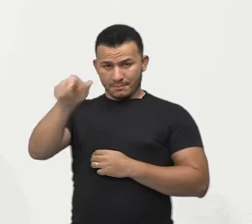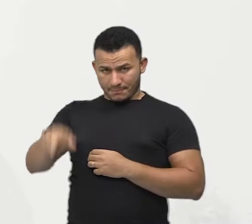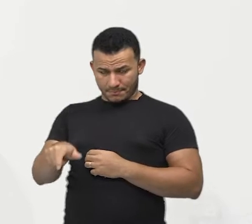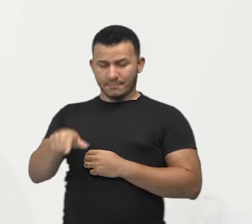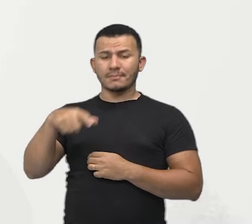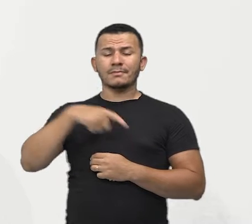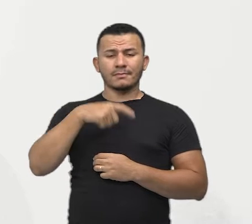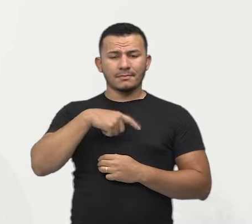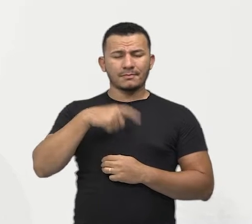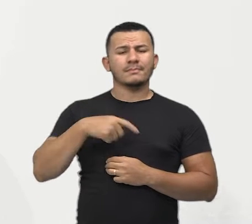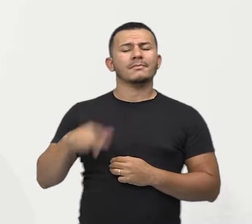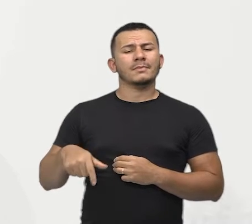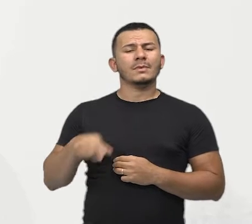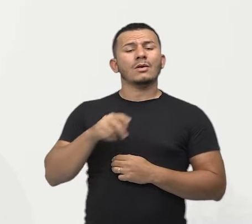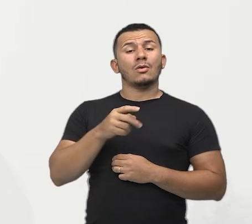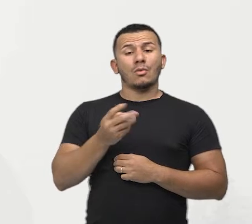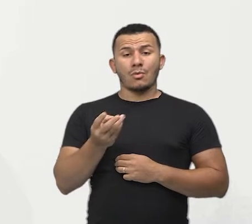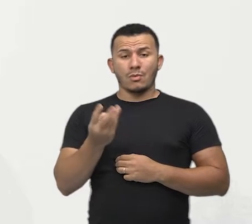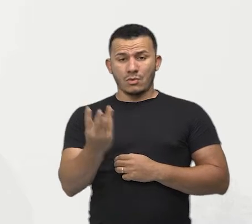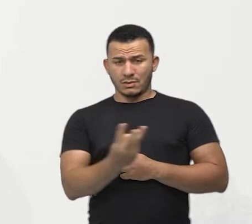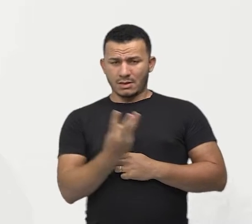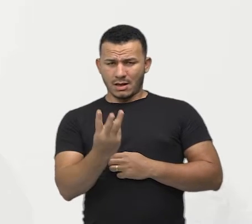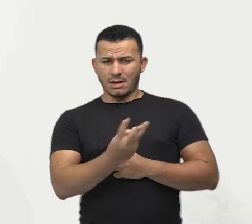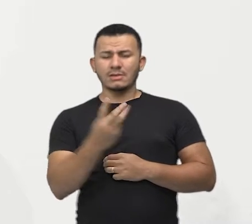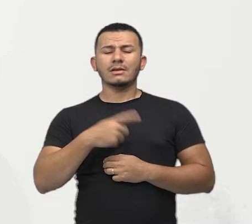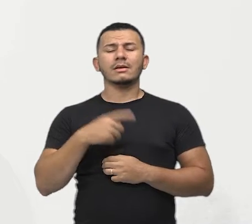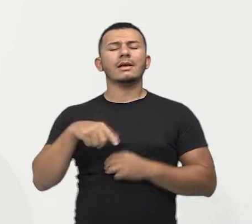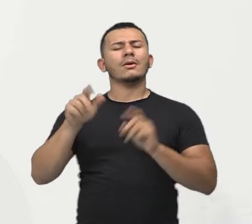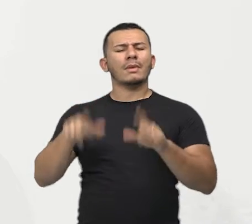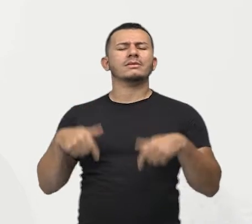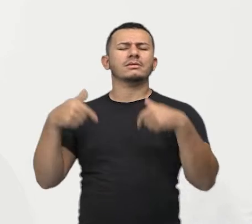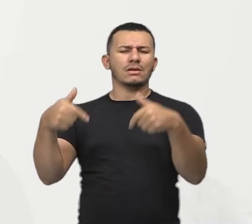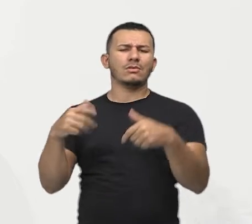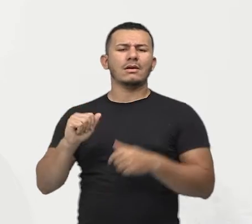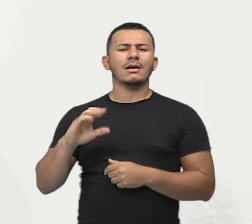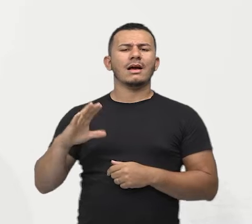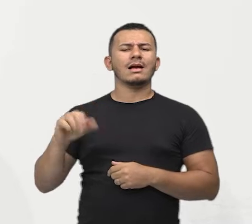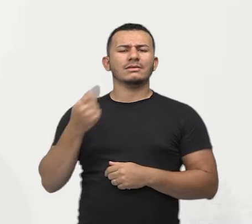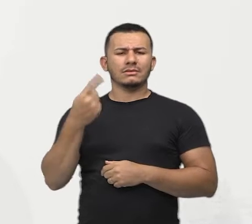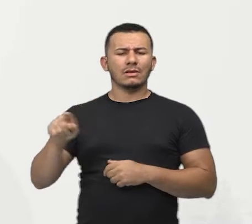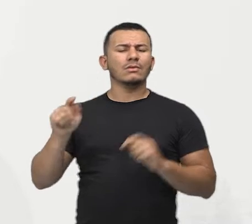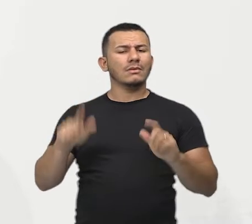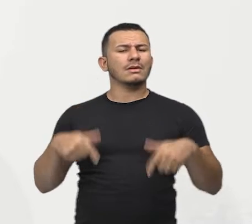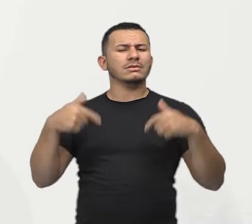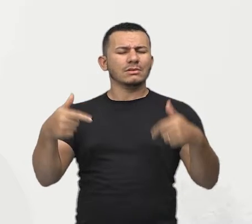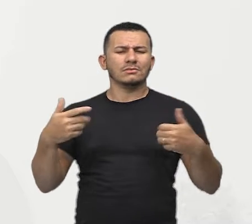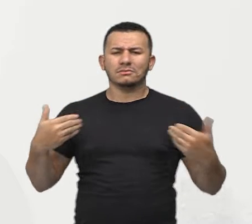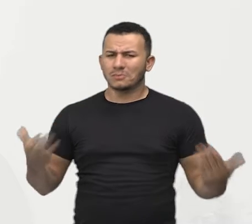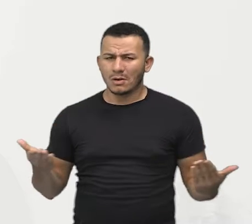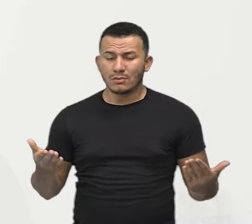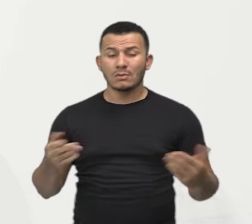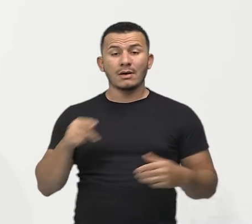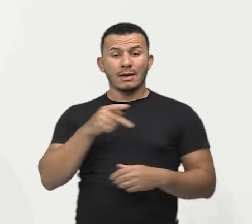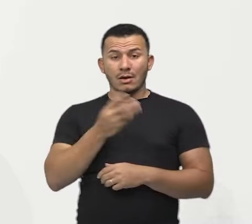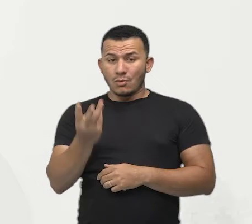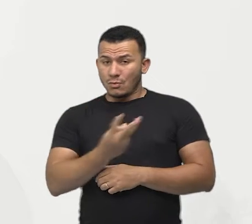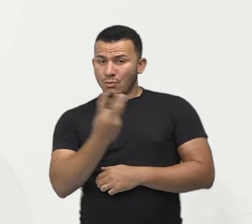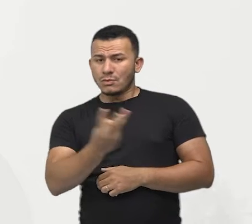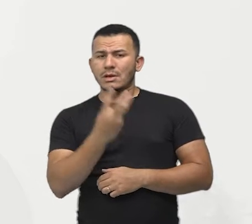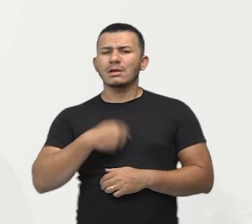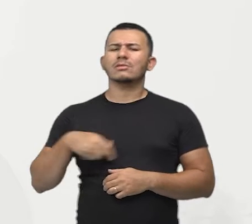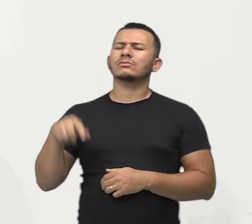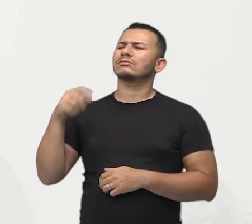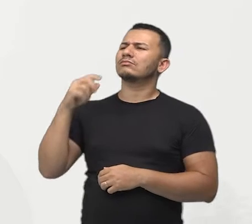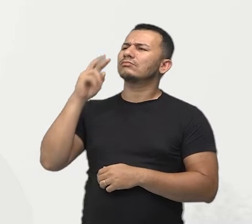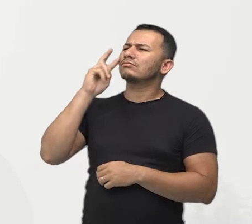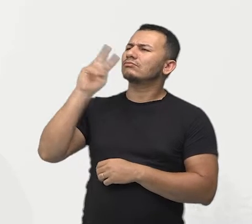Três personagens e todos eles estão realizando uma ação. Que ação é essa? Vocês observam que pelas ações deles, eles estão observando